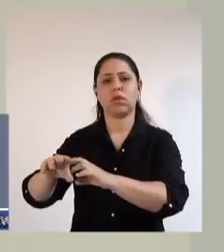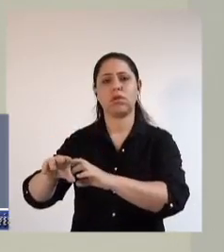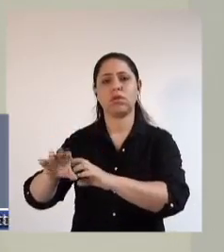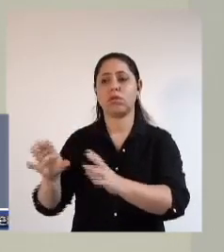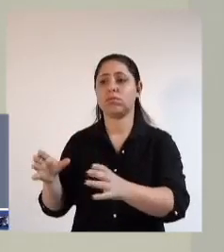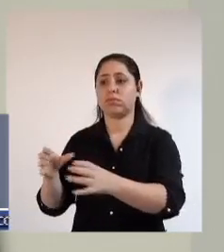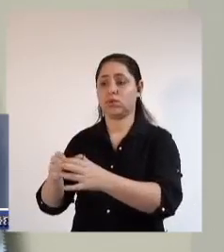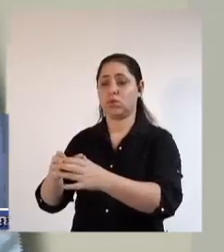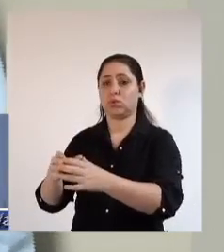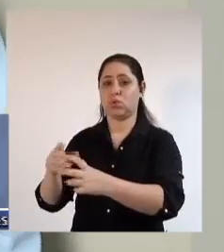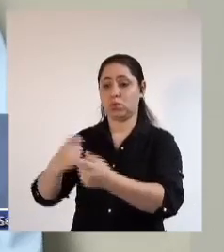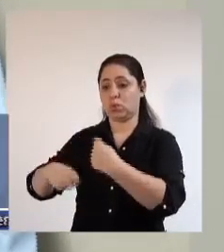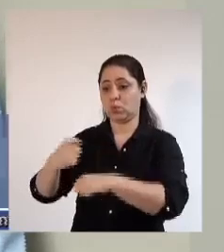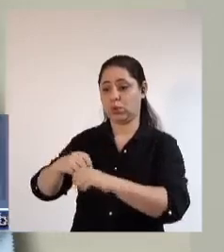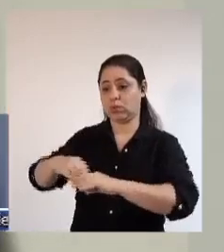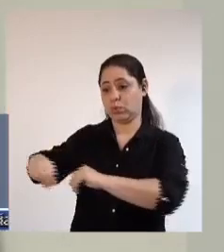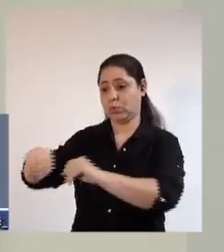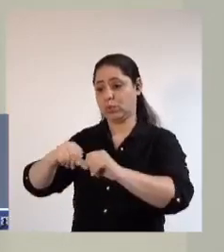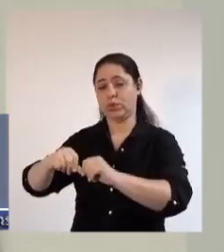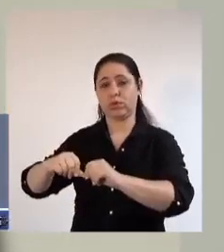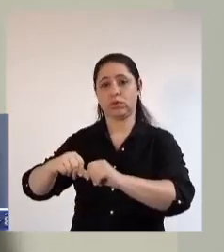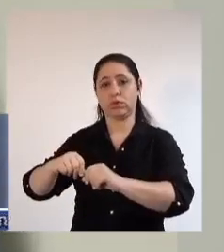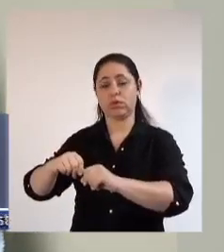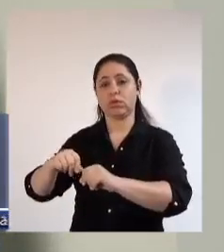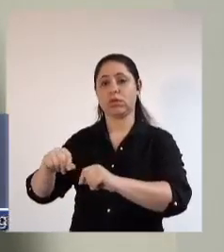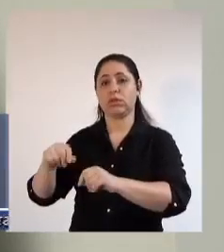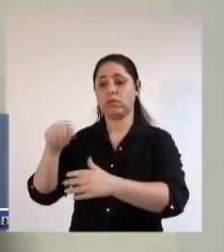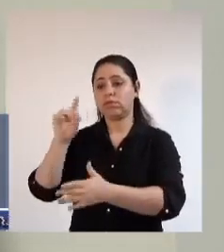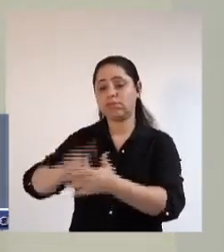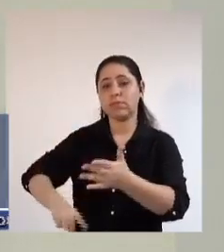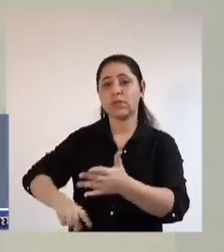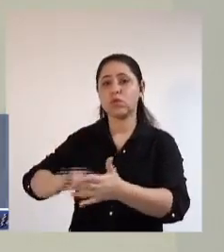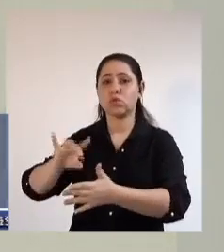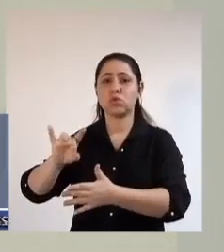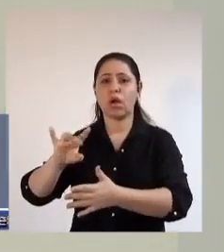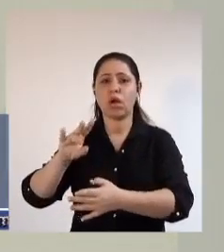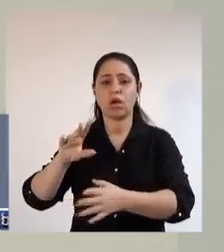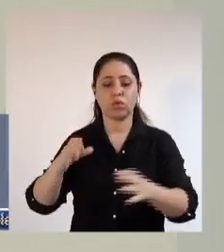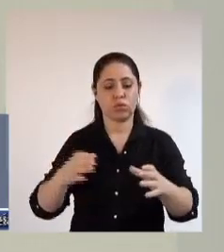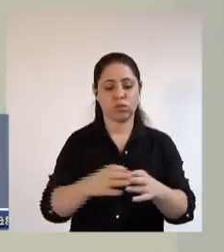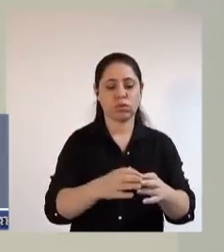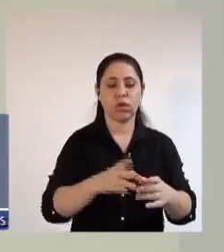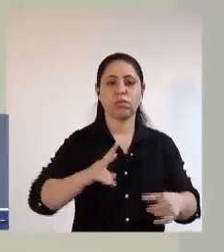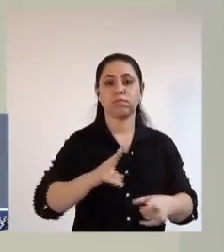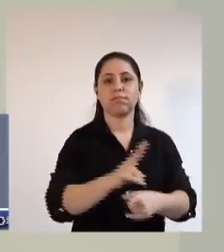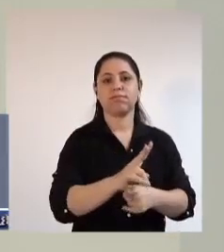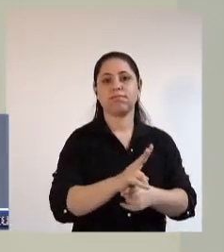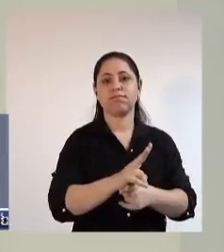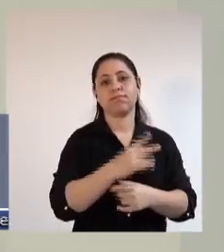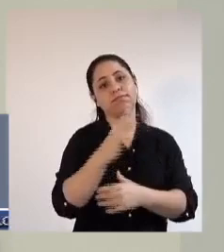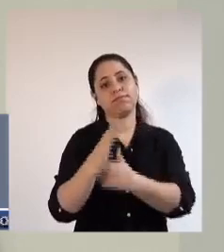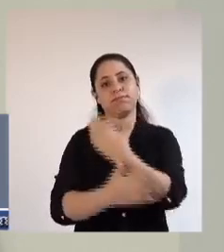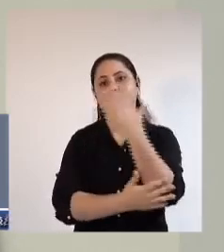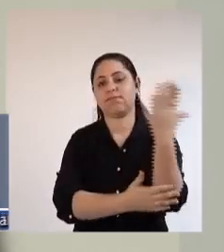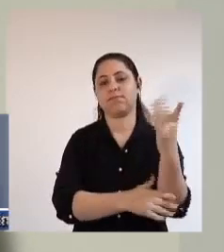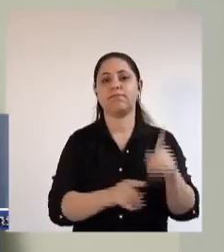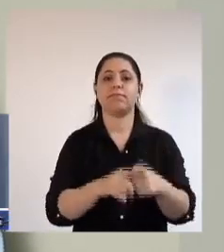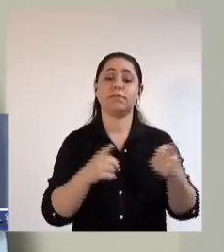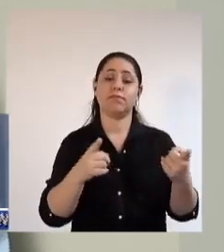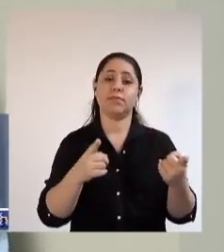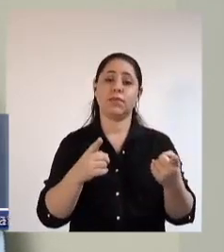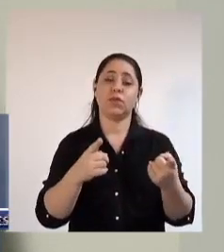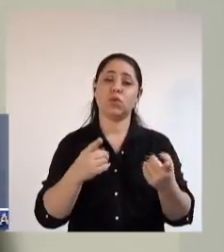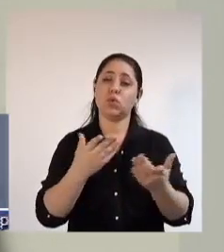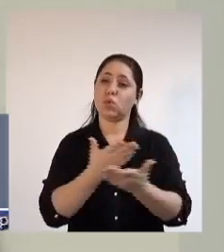parte fundiário do estado todo é e com outras coisas que não necessariamente seja unidade de conservação enquanto nós né